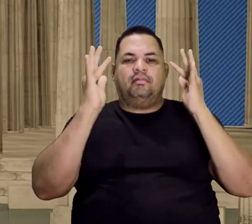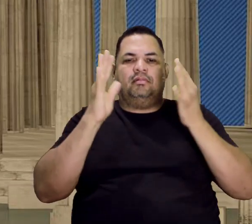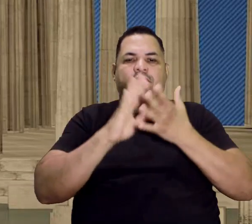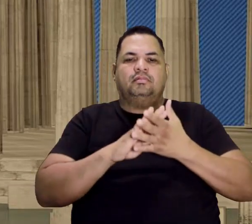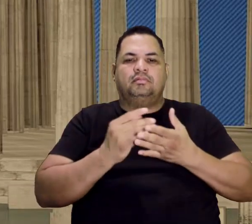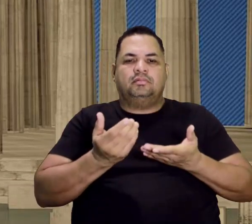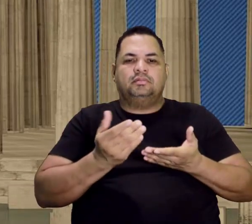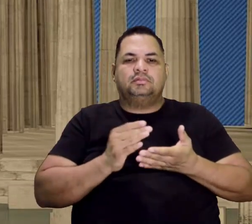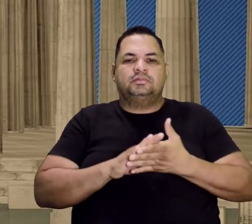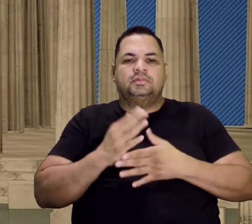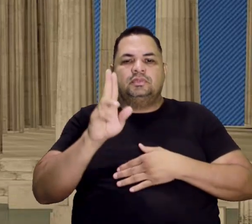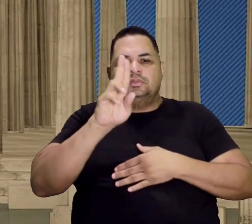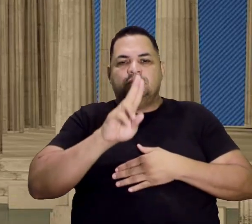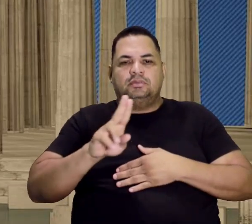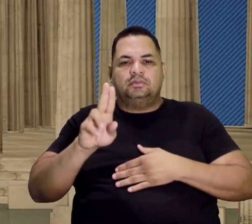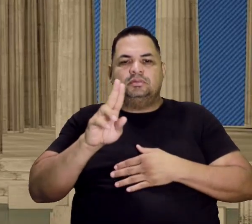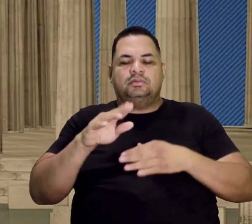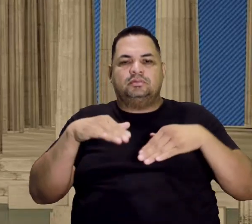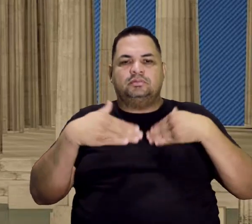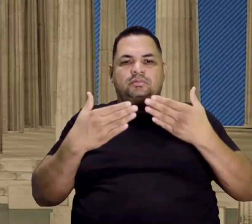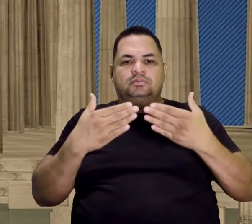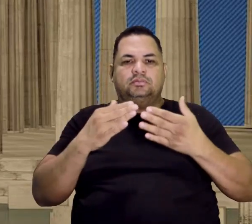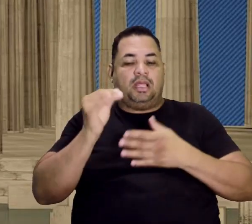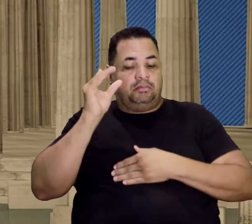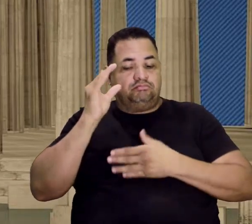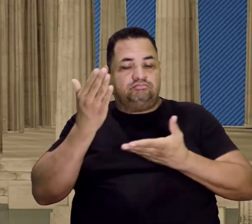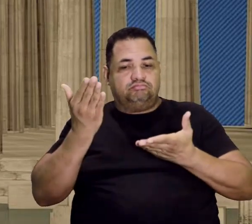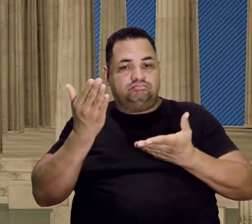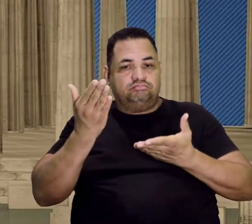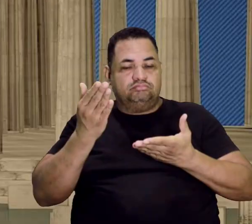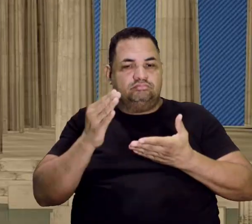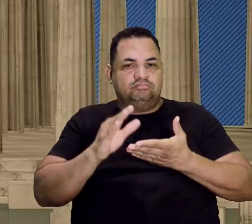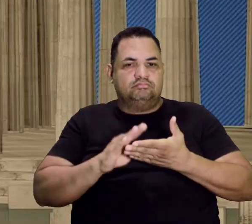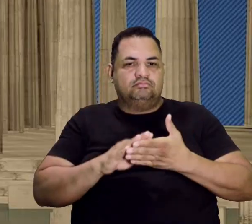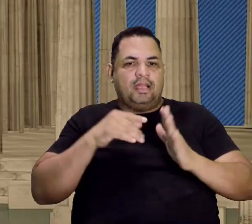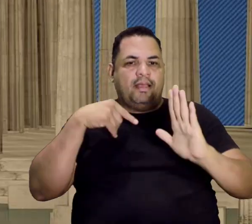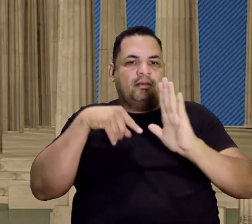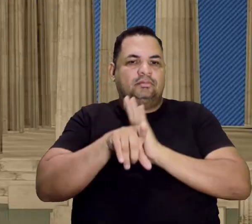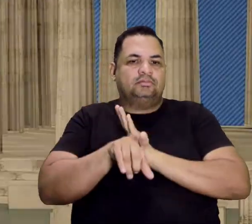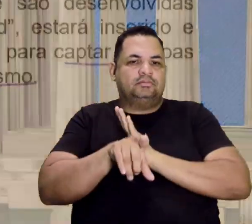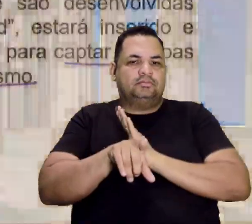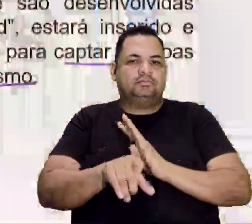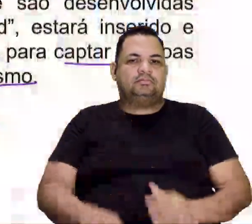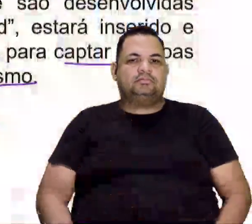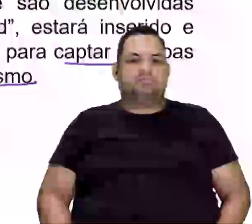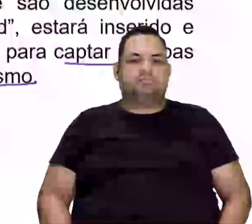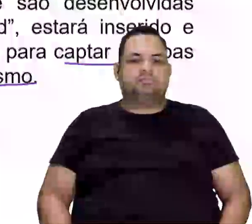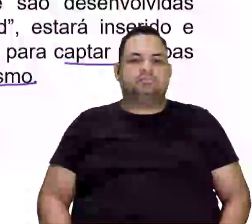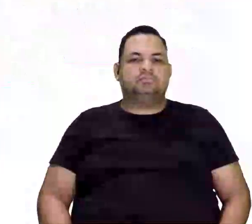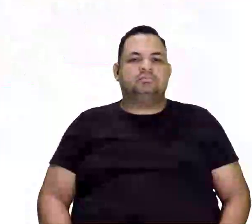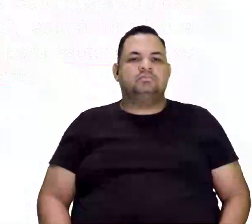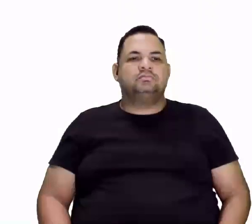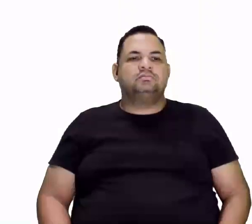lá com o Beracard só consumindo, comprando, etc. Interessante, né? Vamos lá para a pergunta, olha aí.